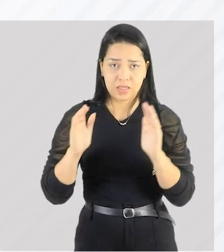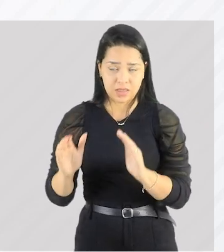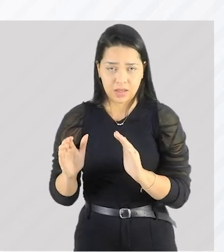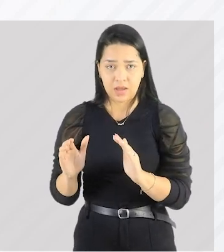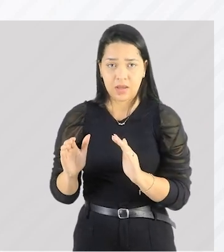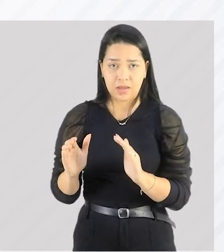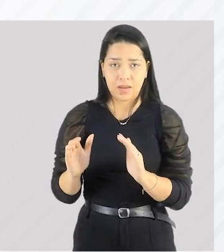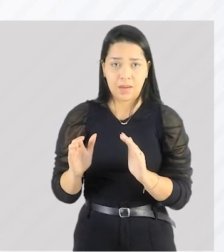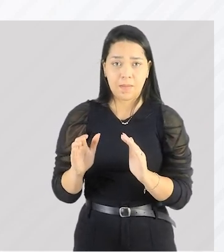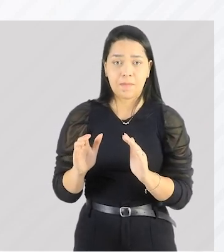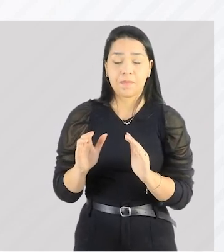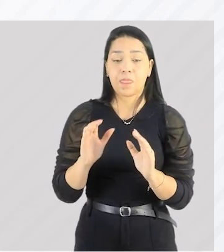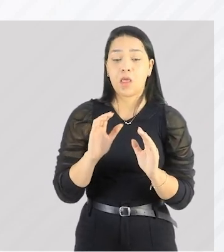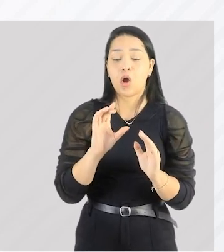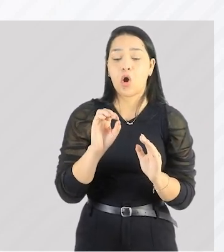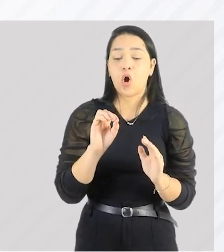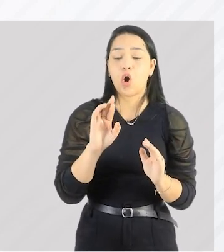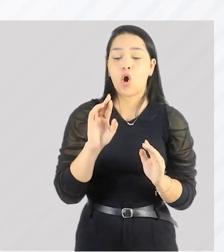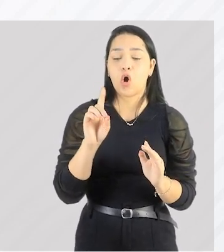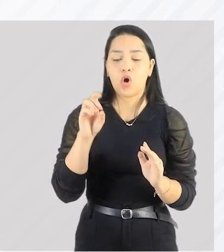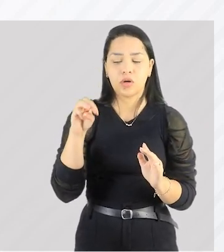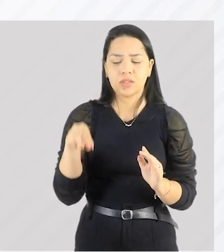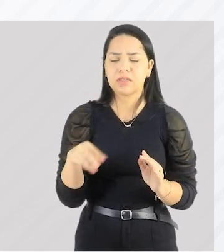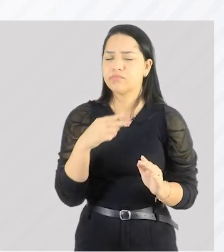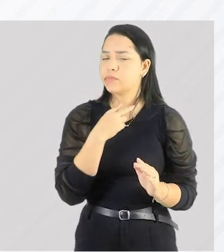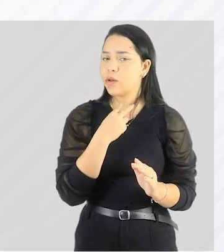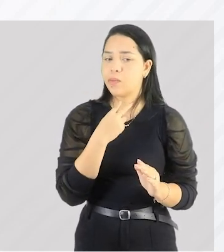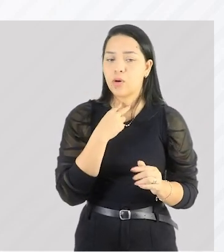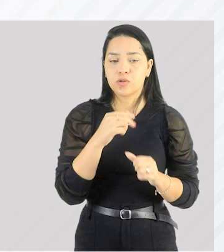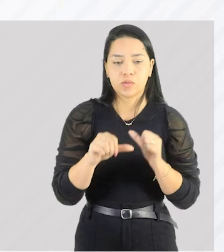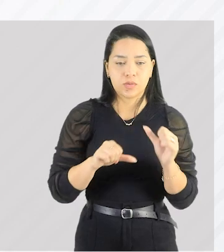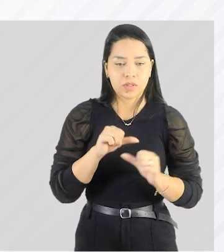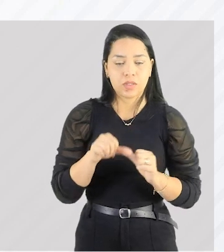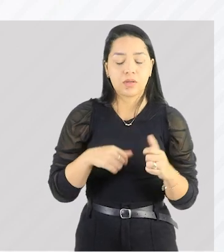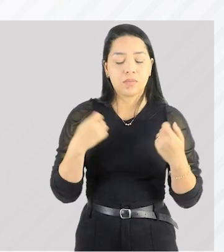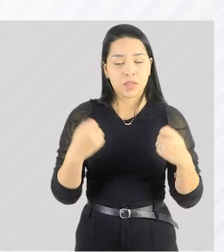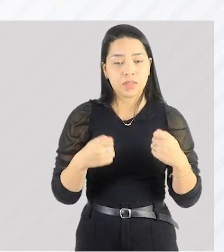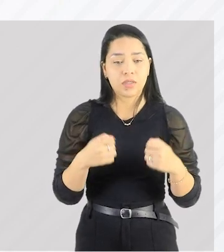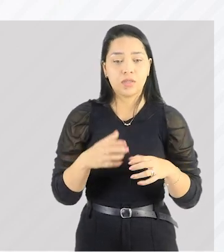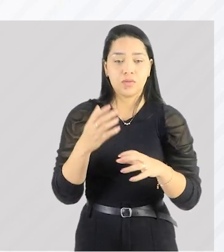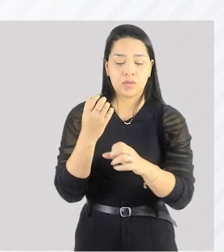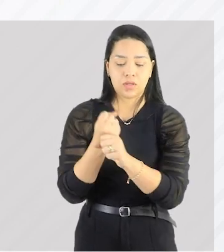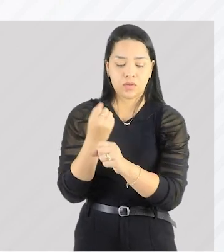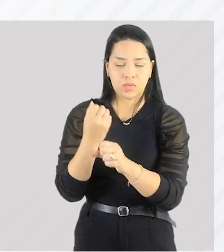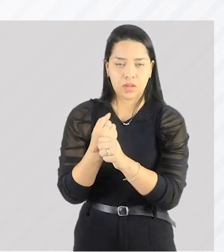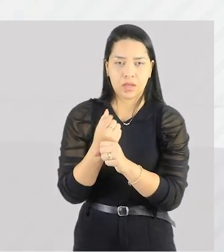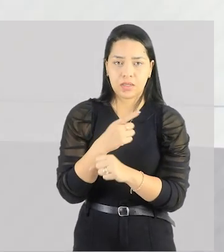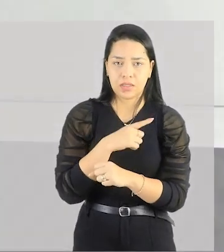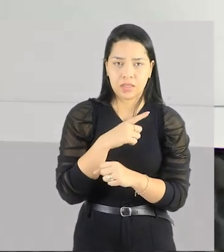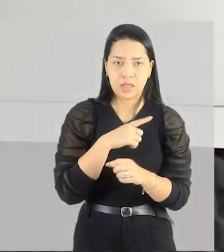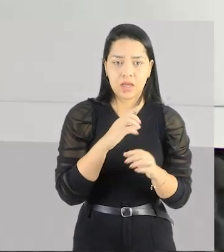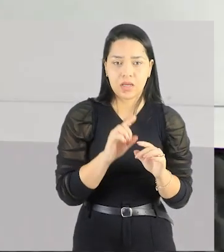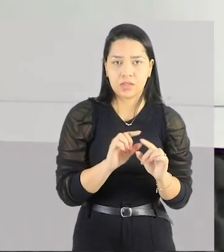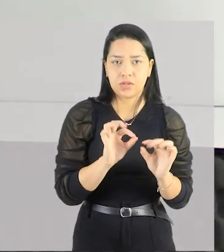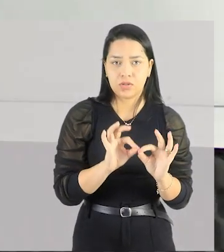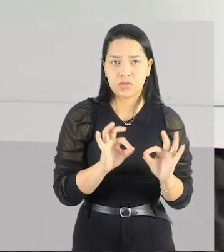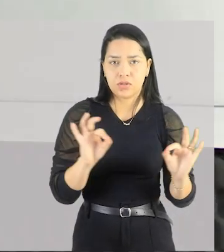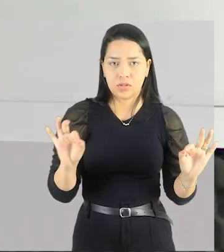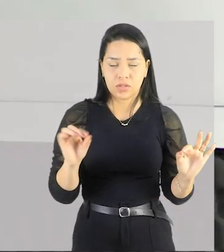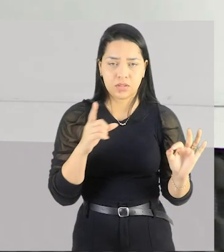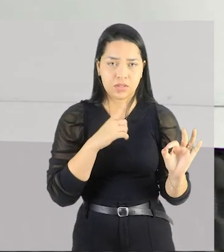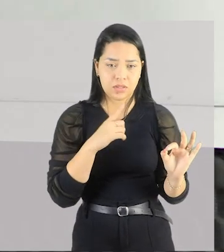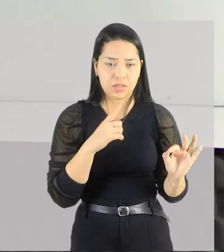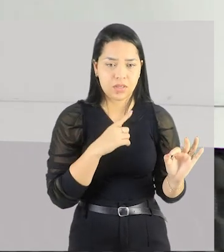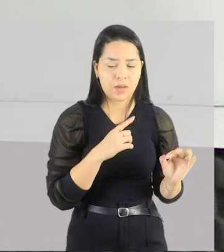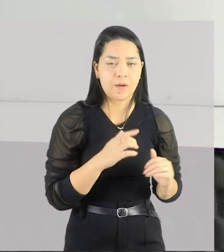uma determinada ordem, eu não posso mudar. Então eu vou ter que calcular, né, a razão entre a distância do